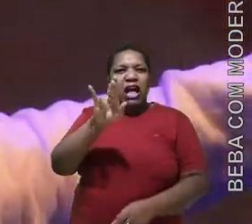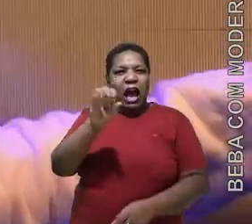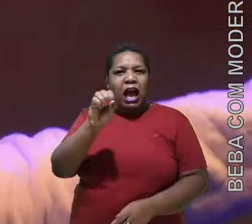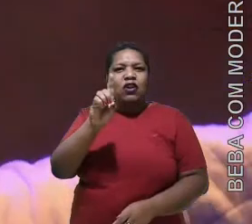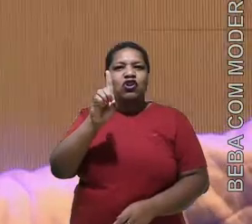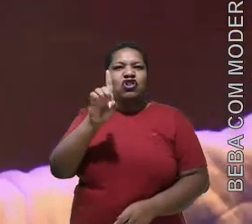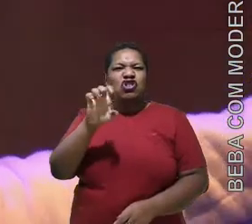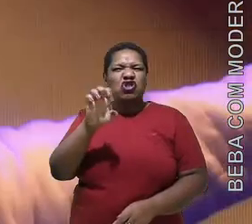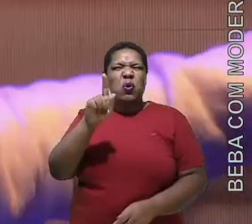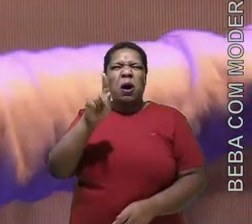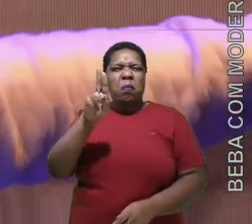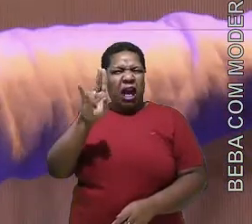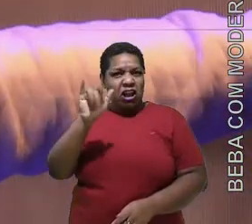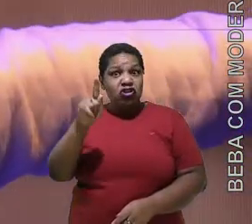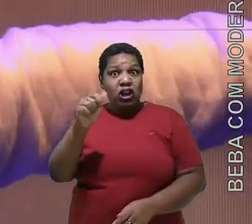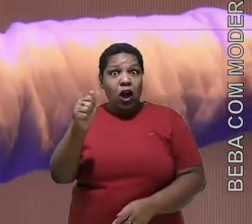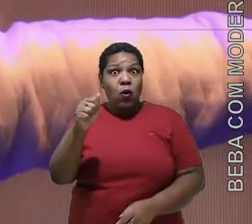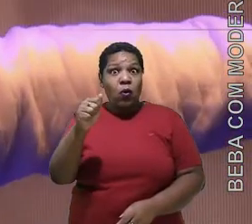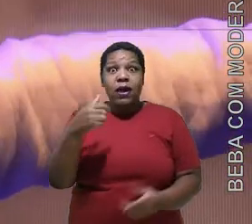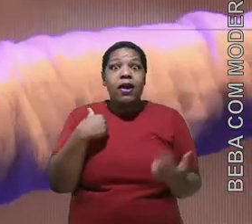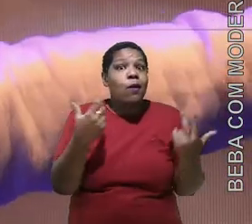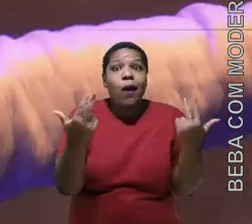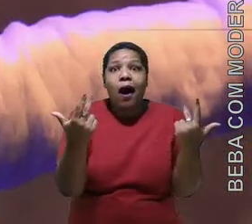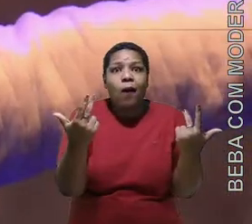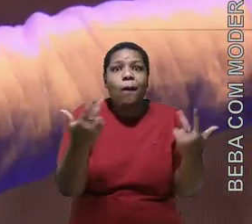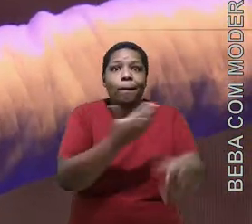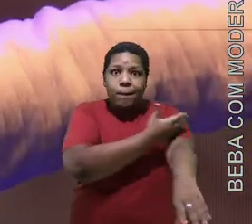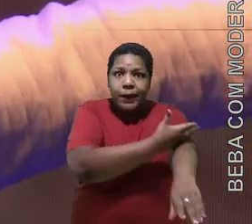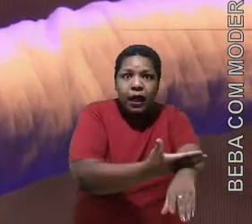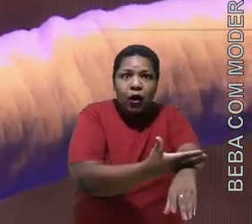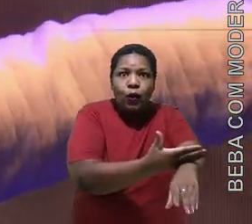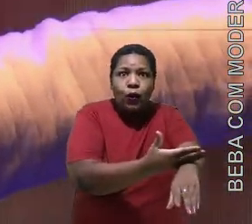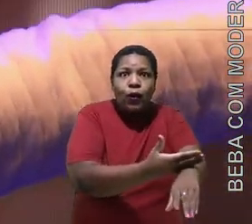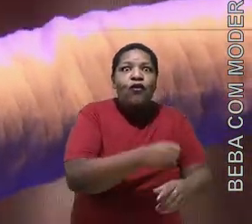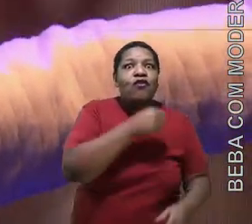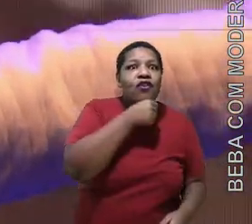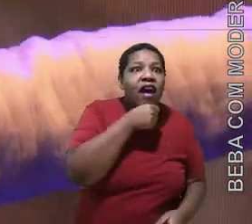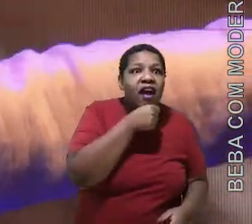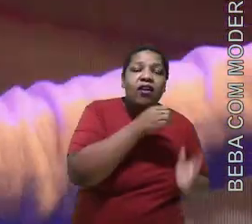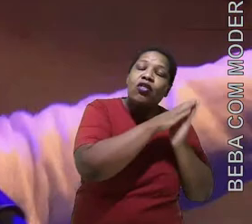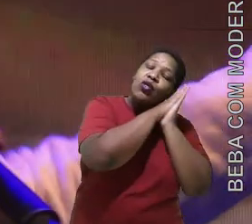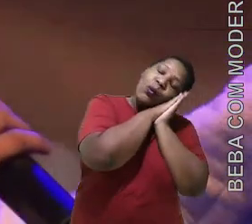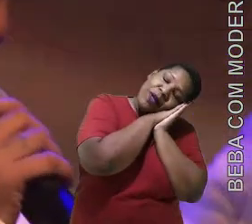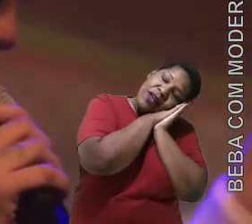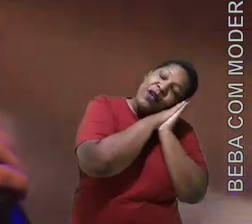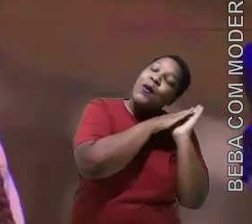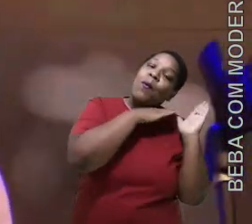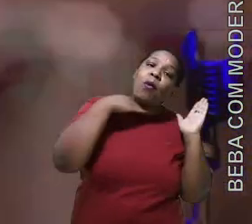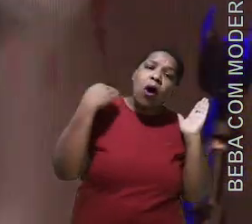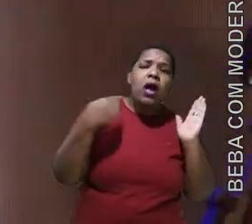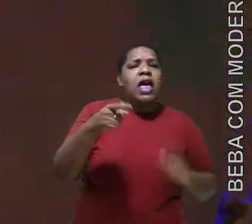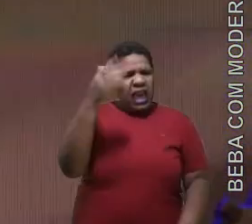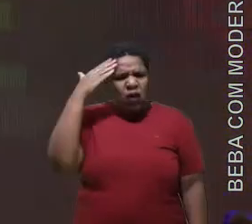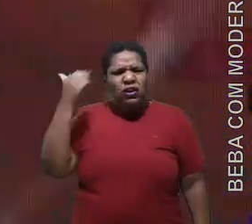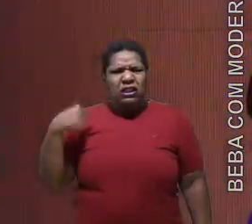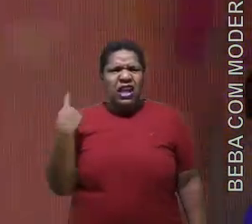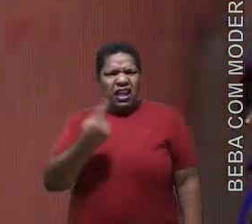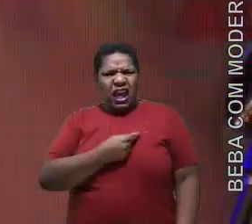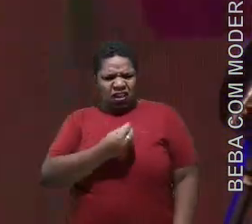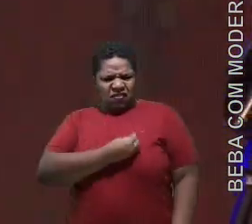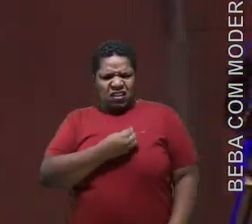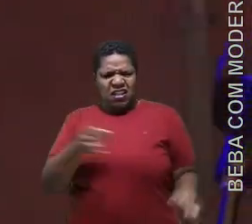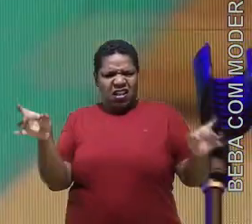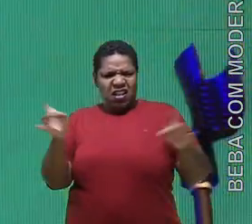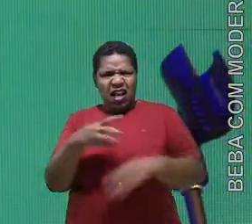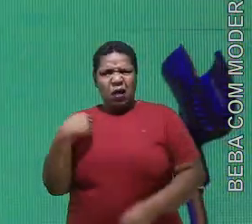eu quero esse direito de poder morrer em paz sossegado eu sei que a vida acaba que a gente é porcaria nenhuma e